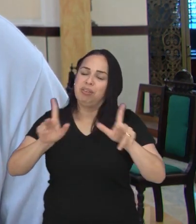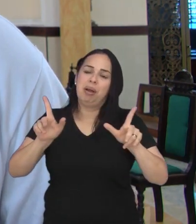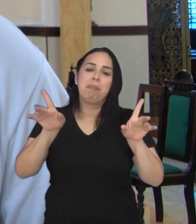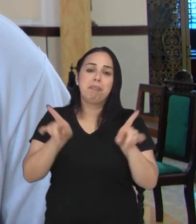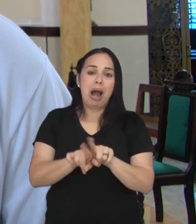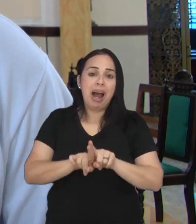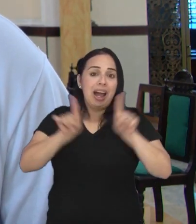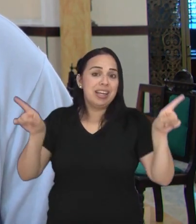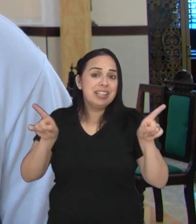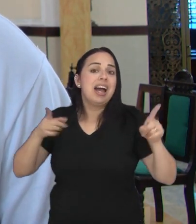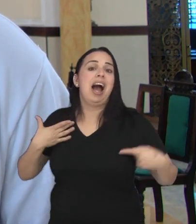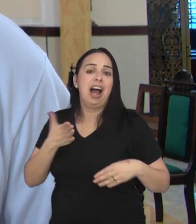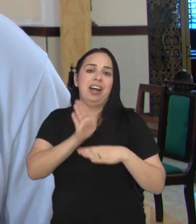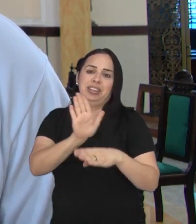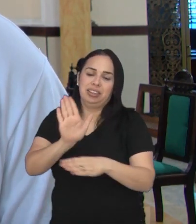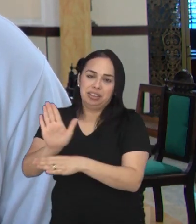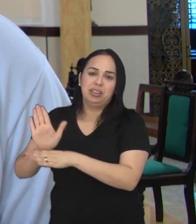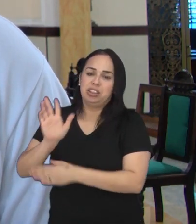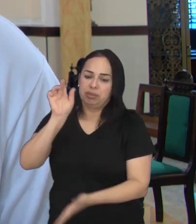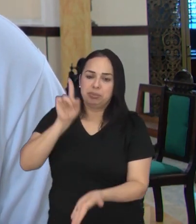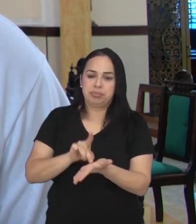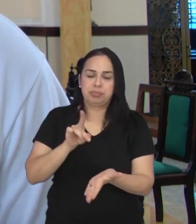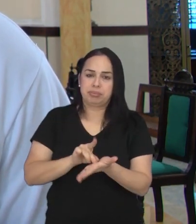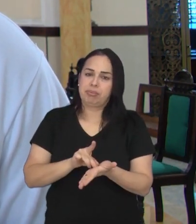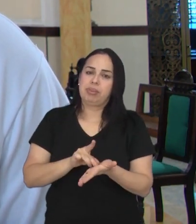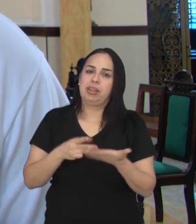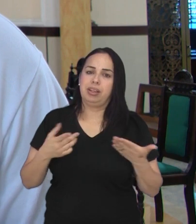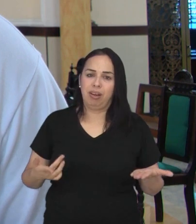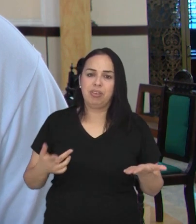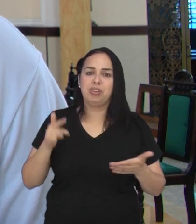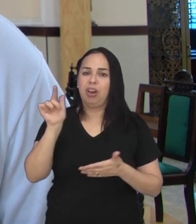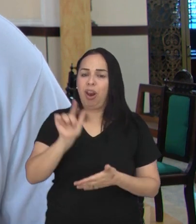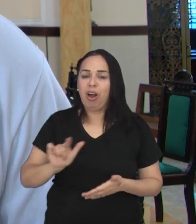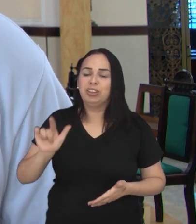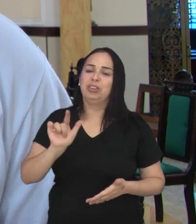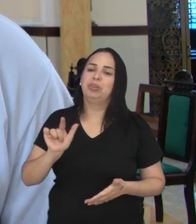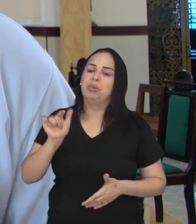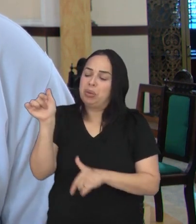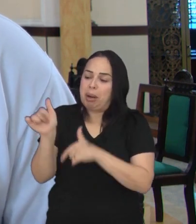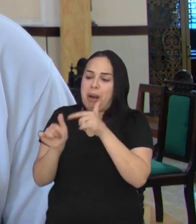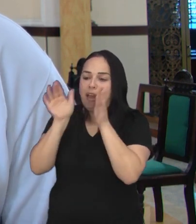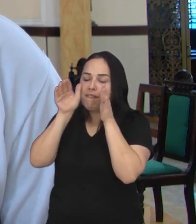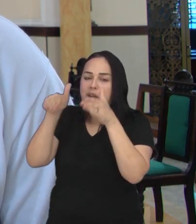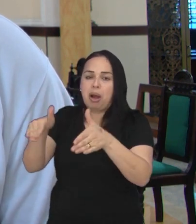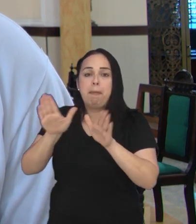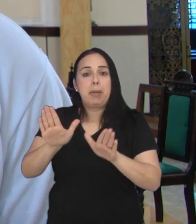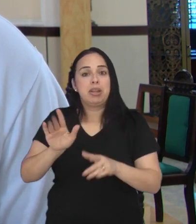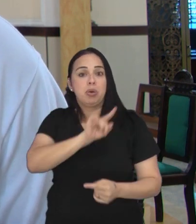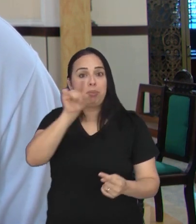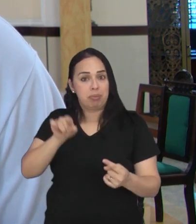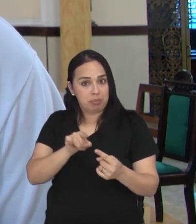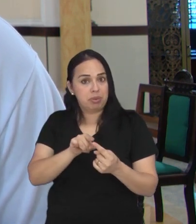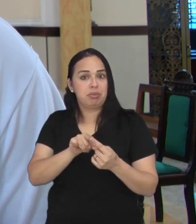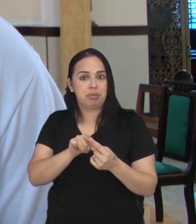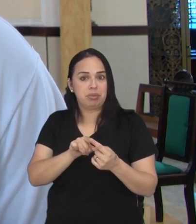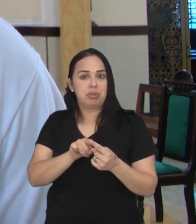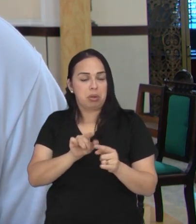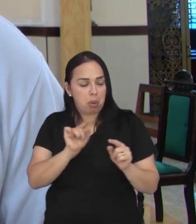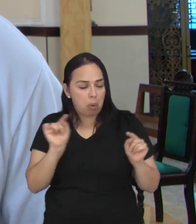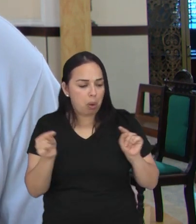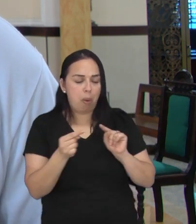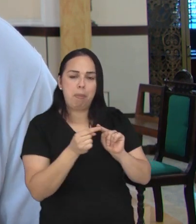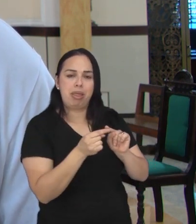com aumento de 49%. Também cresceu a quantidade de resíduos da construção civil descartados no PEV, assim